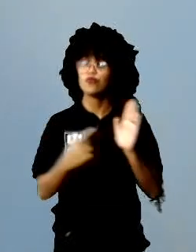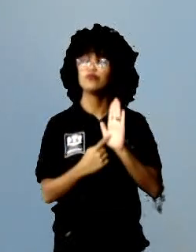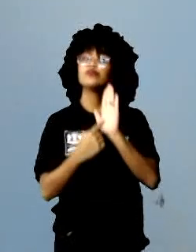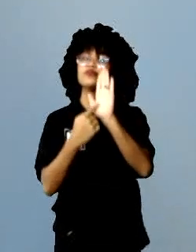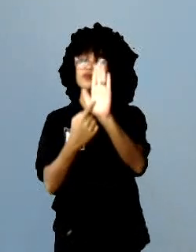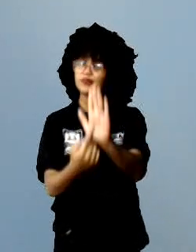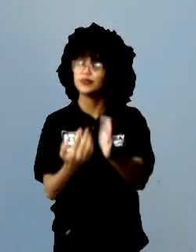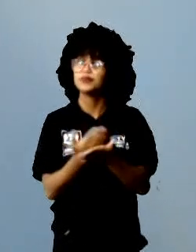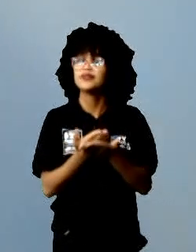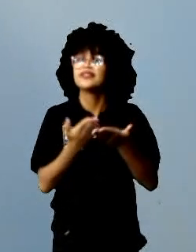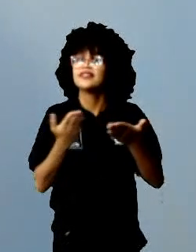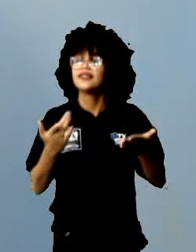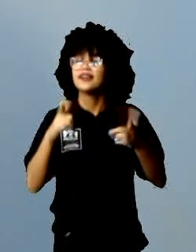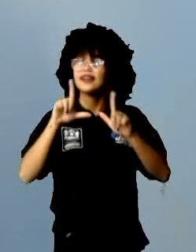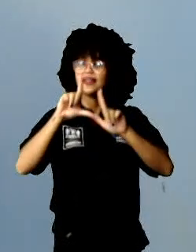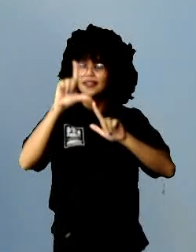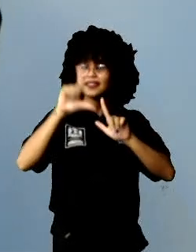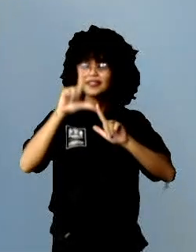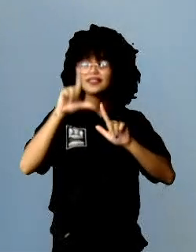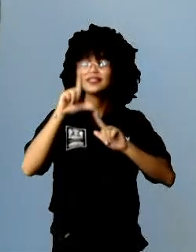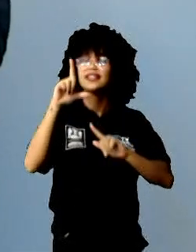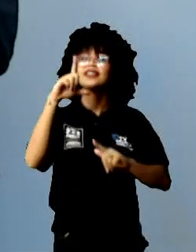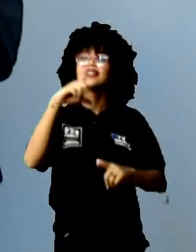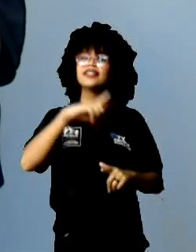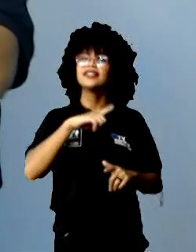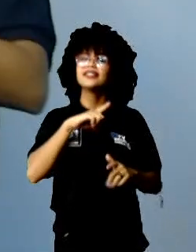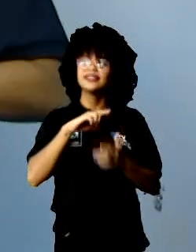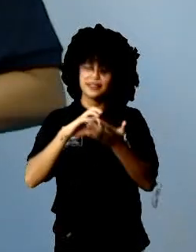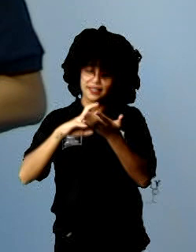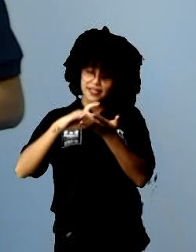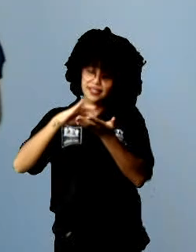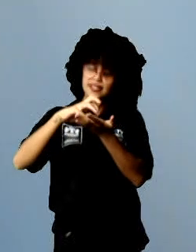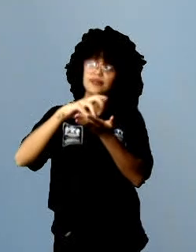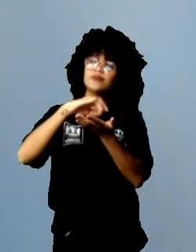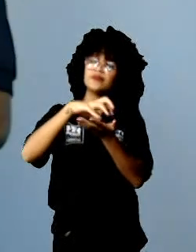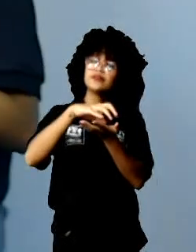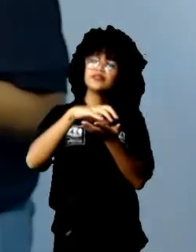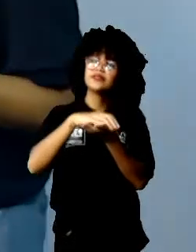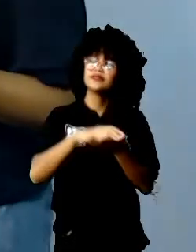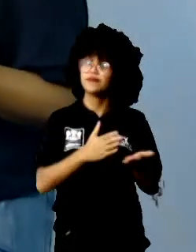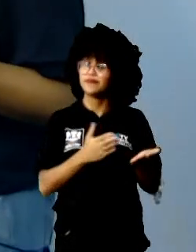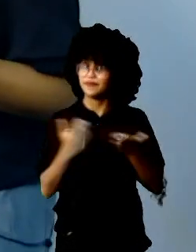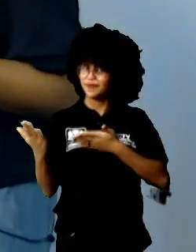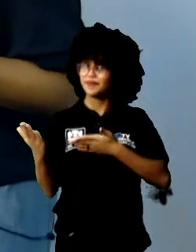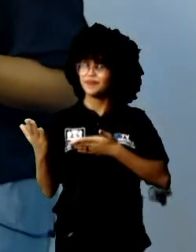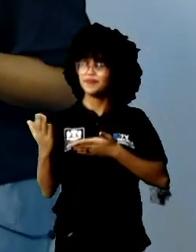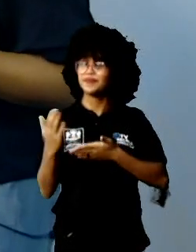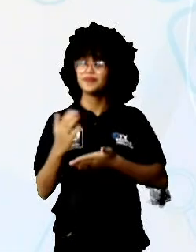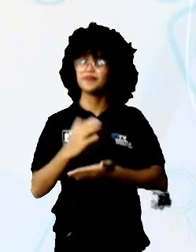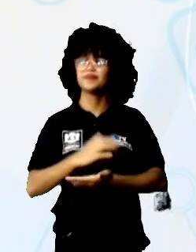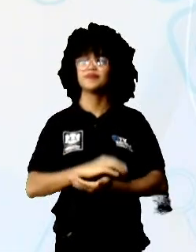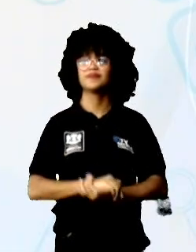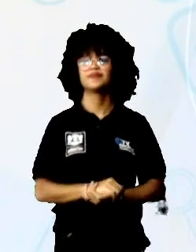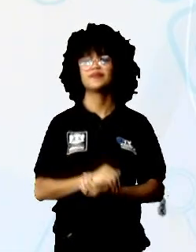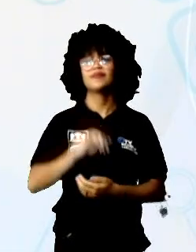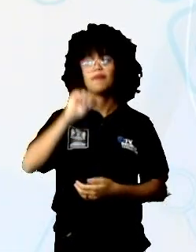vocês essas letrinhas que tinha na pata do bichinho vamos lá